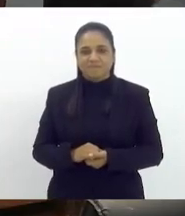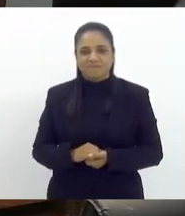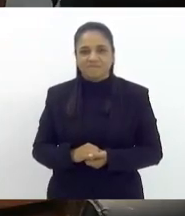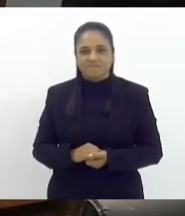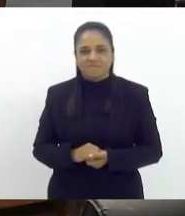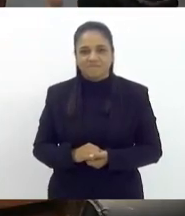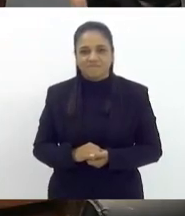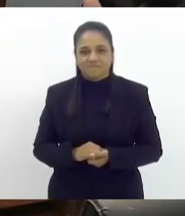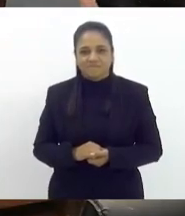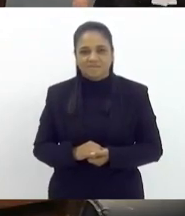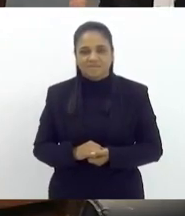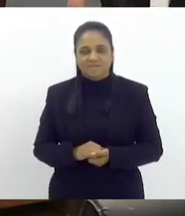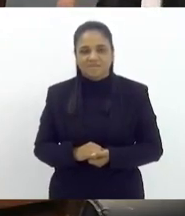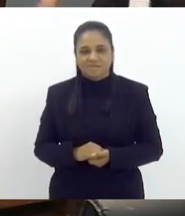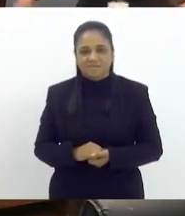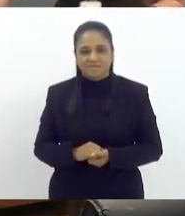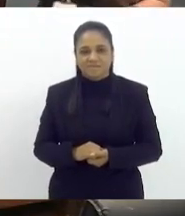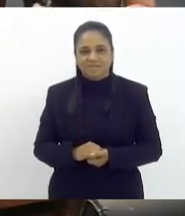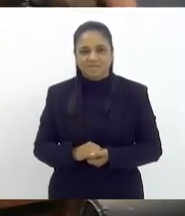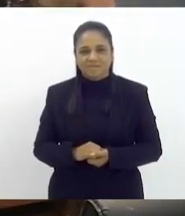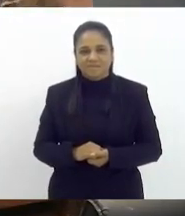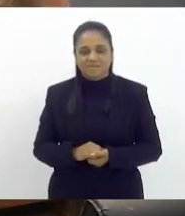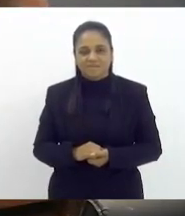daqui a pouco eu vou lá